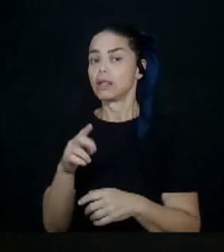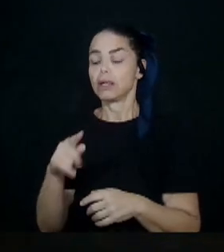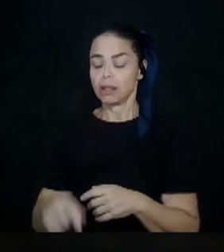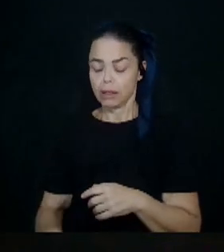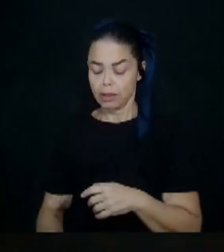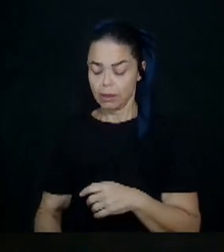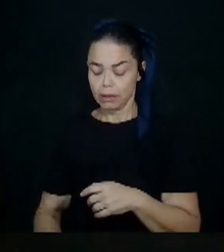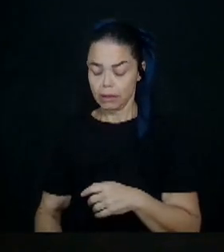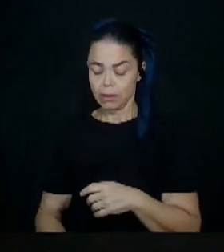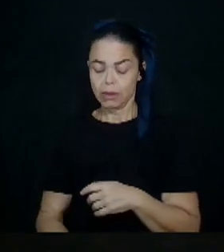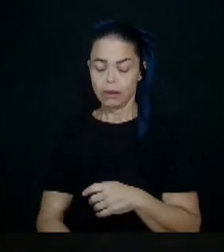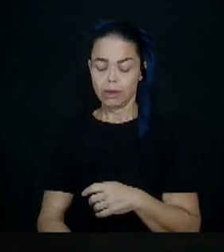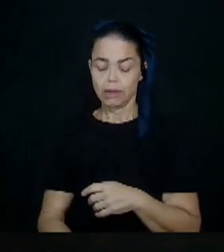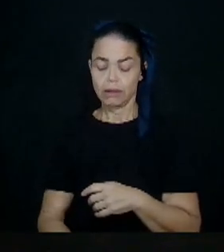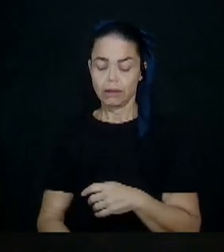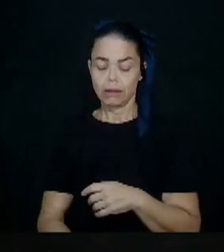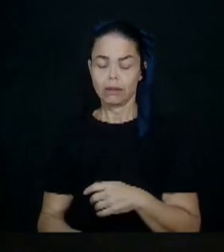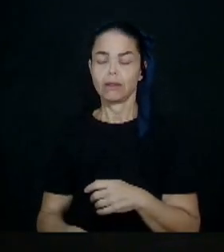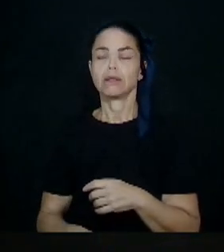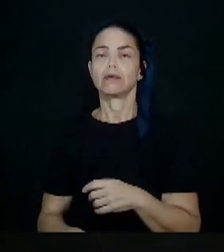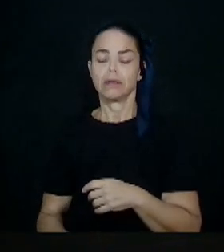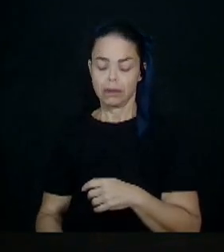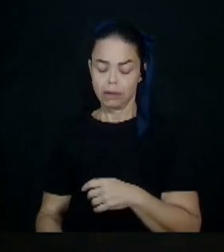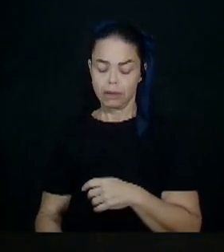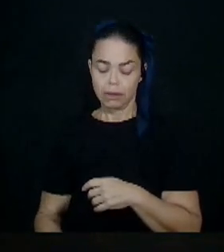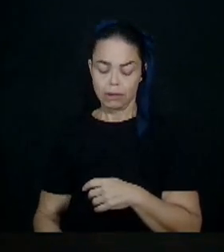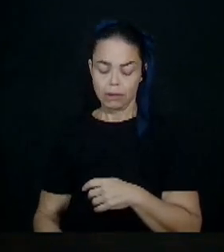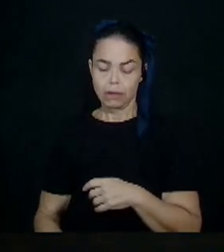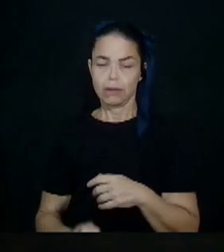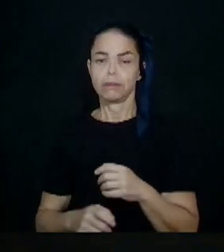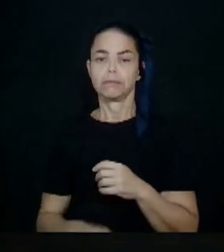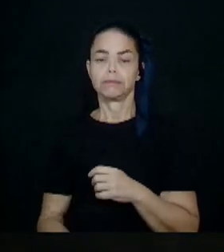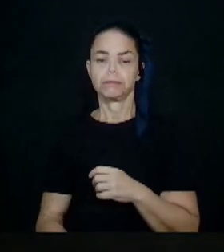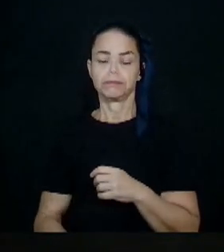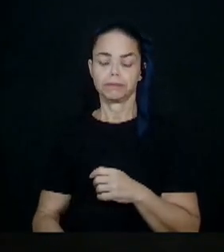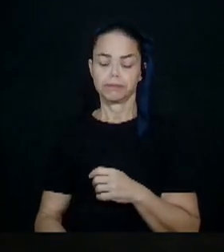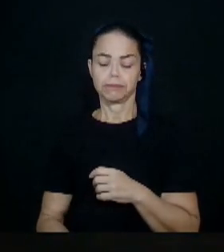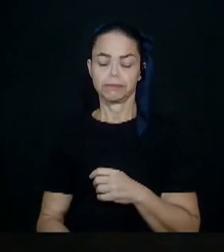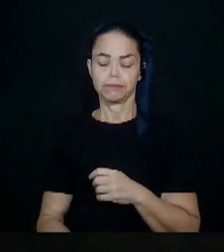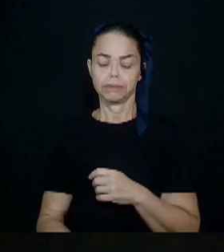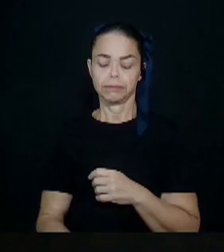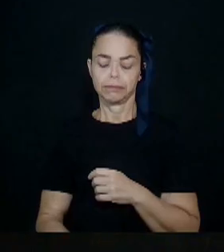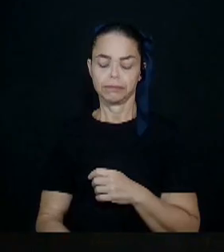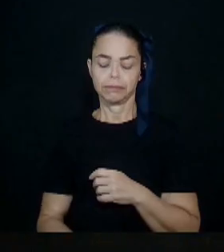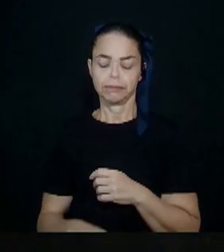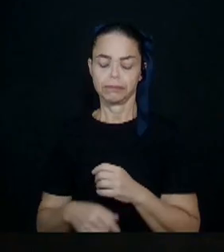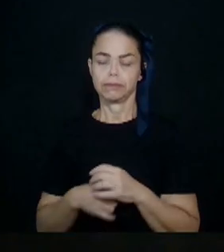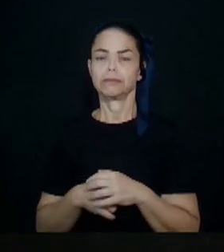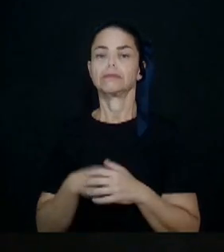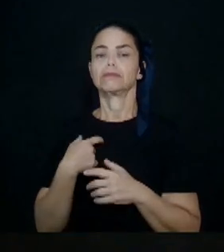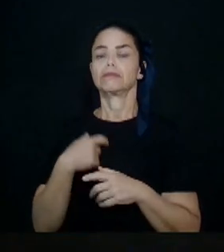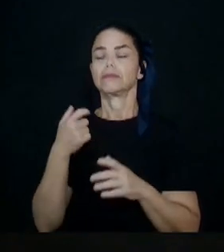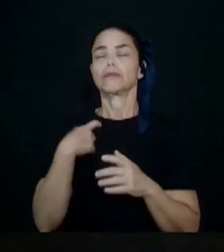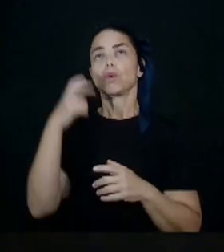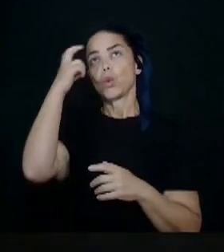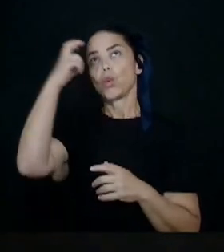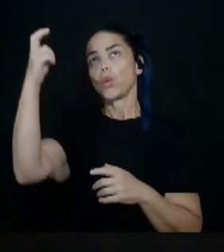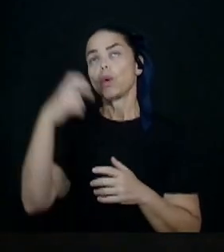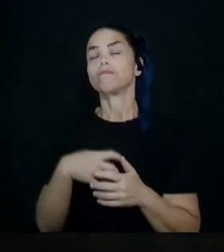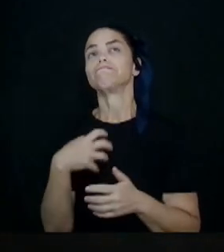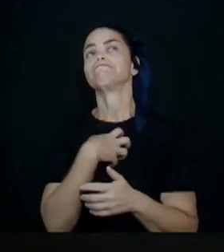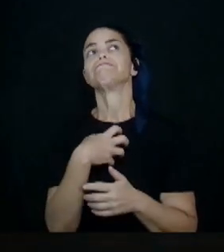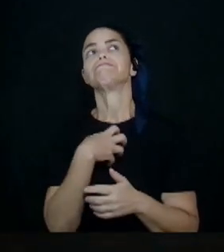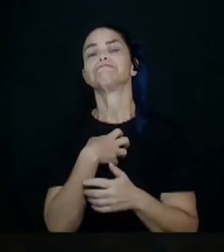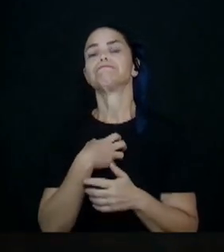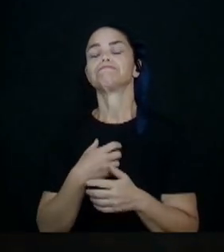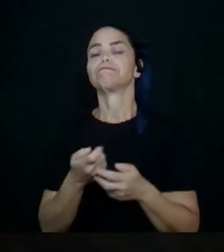e essa direção defensiva se conecta também à questão da inteligência emocional, né? Ter um